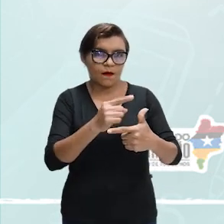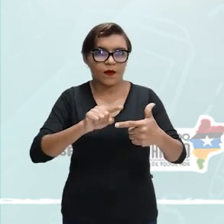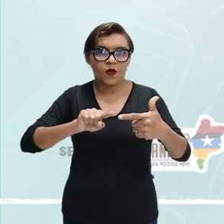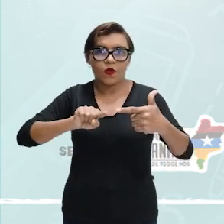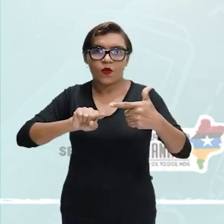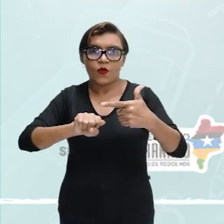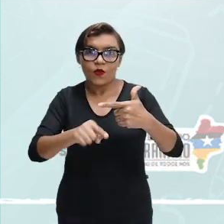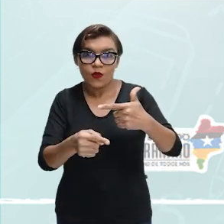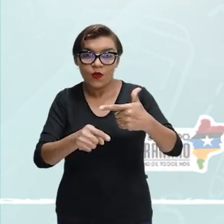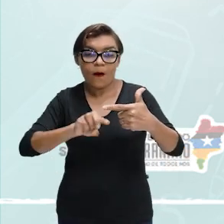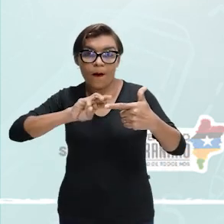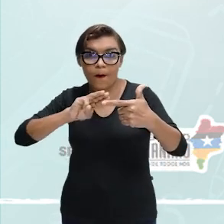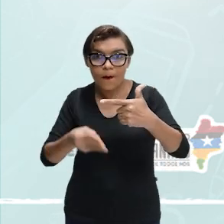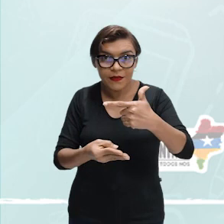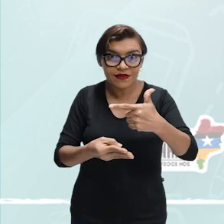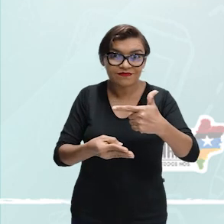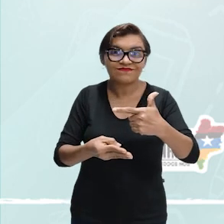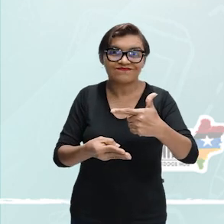Ok?